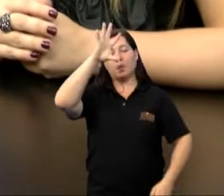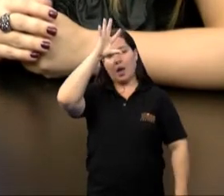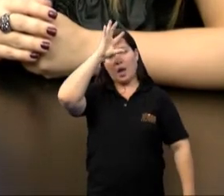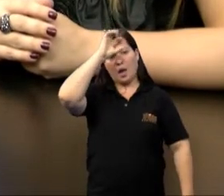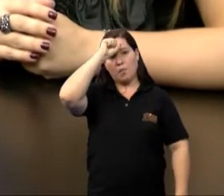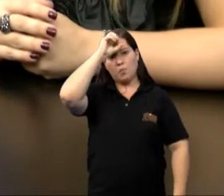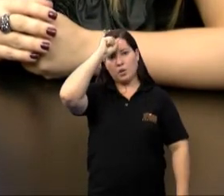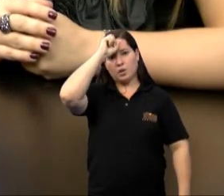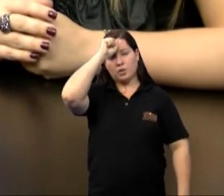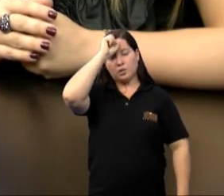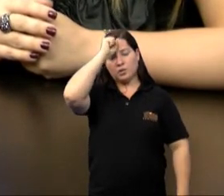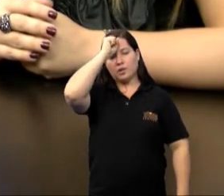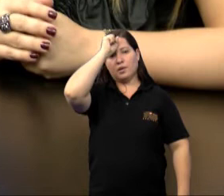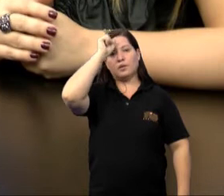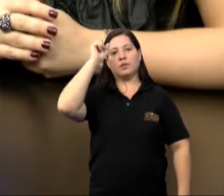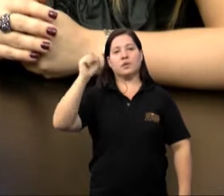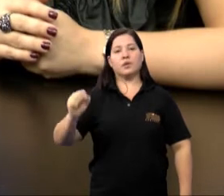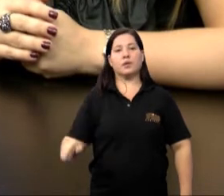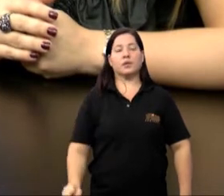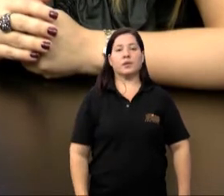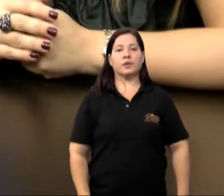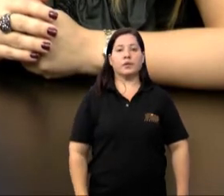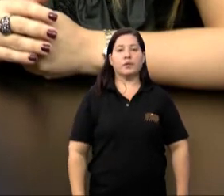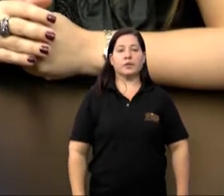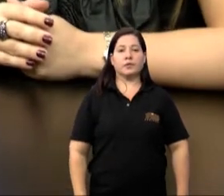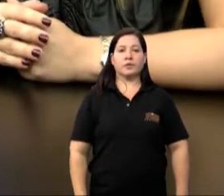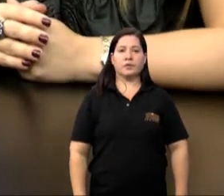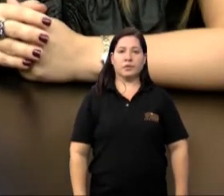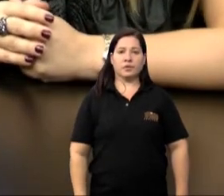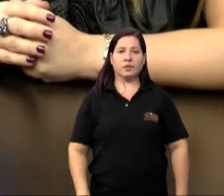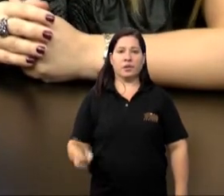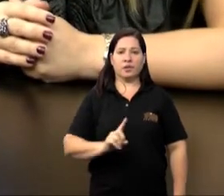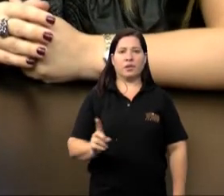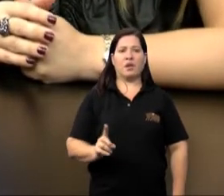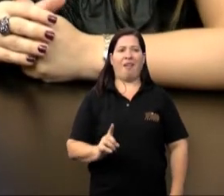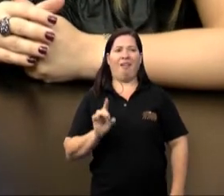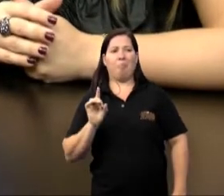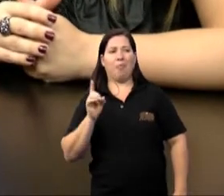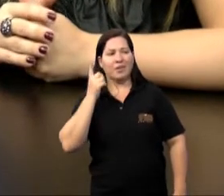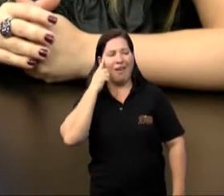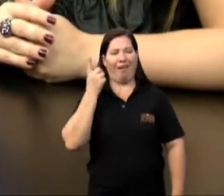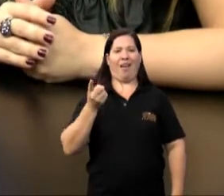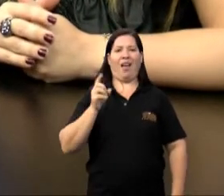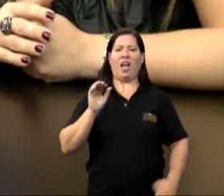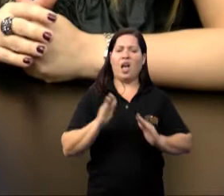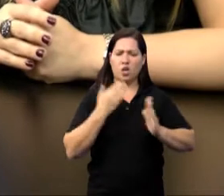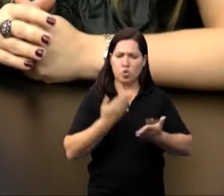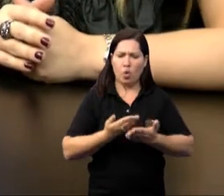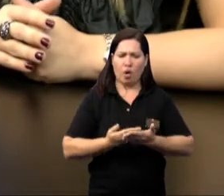é aquilo feito num estanque que é delegado à escola. Mas agora você vai aprender,